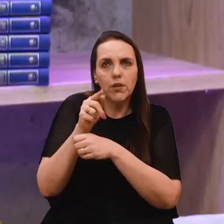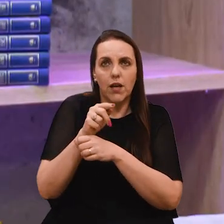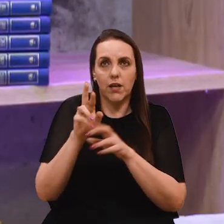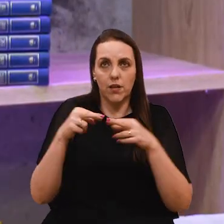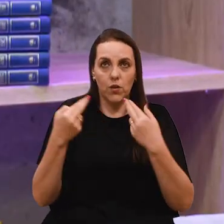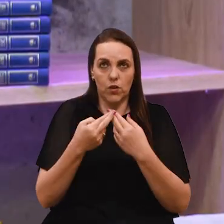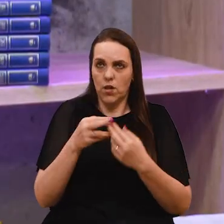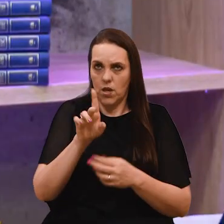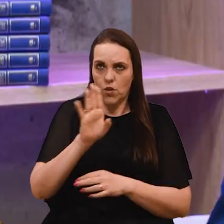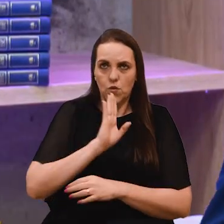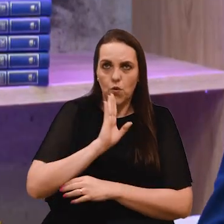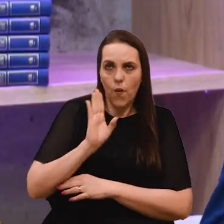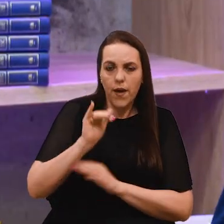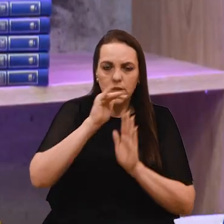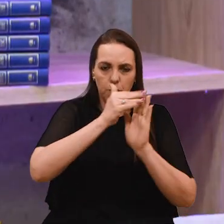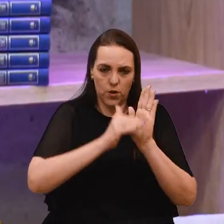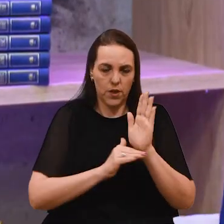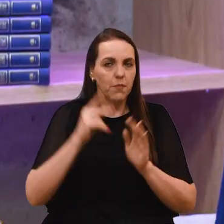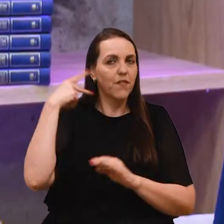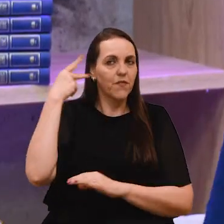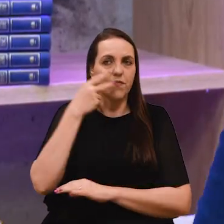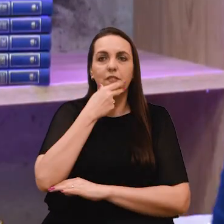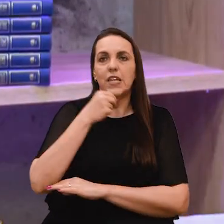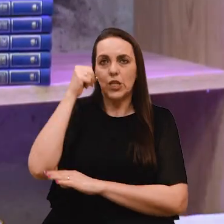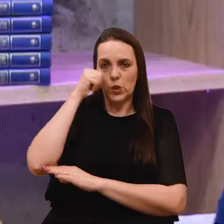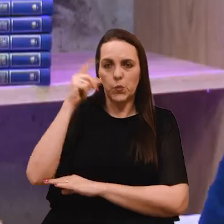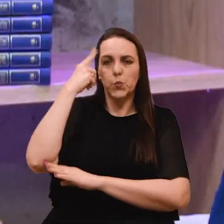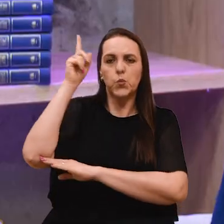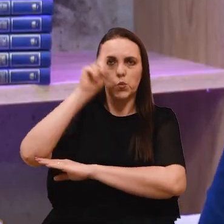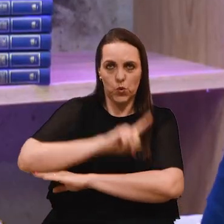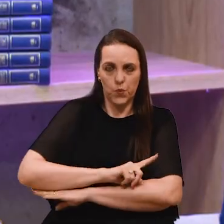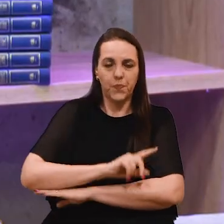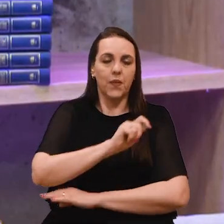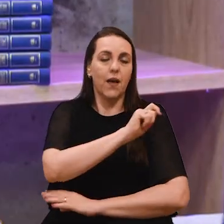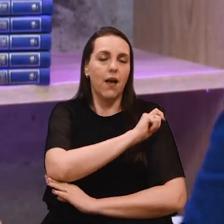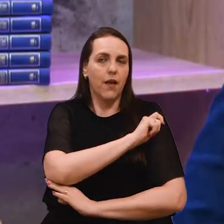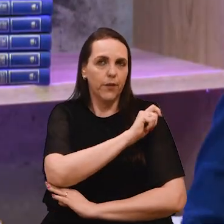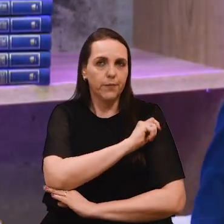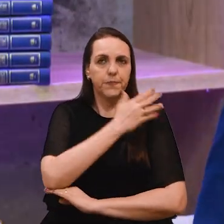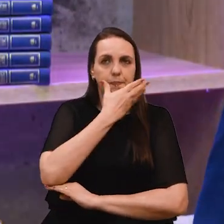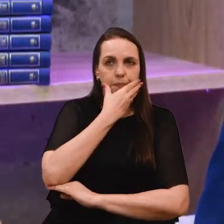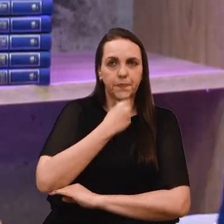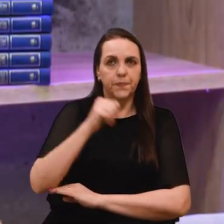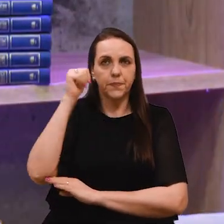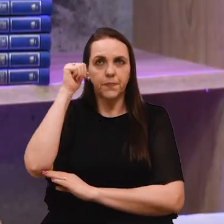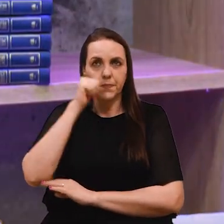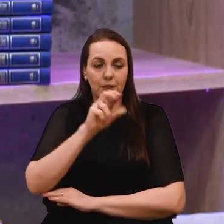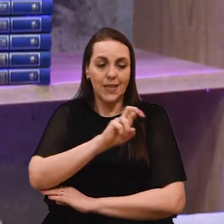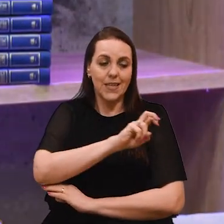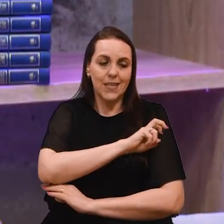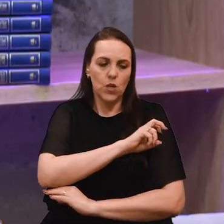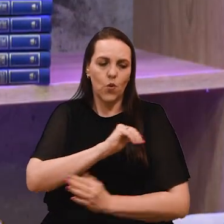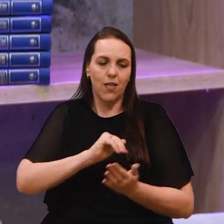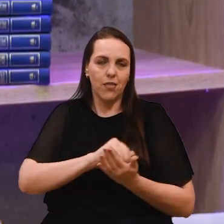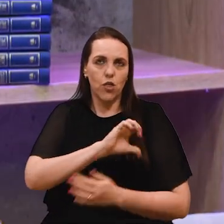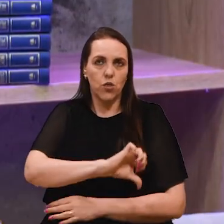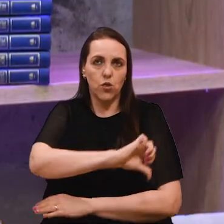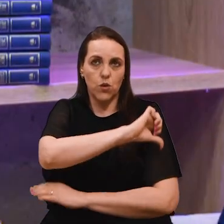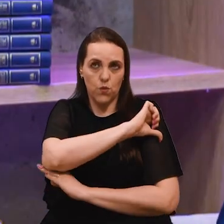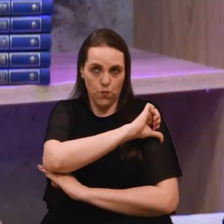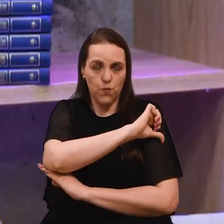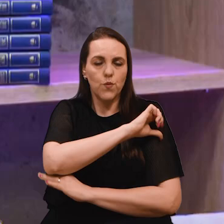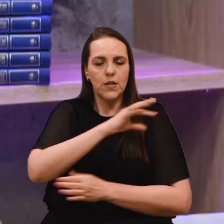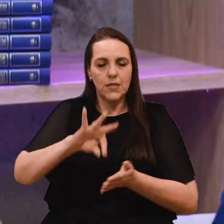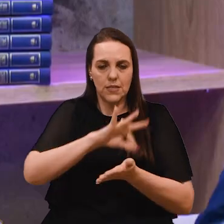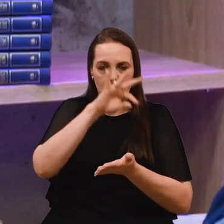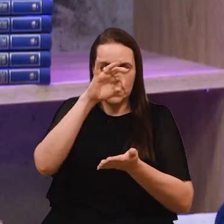o programa Vereador e Vereadora por um Dia, são estudantes, meninas e meninos, do 5º ao 9º ano, que se inscrevem nesse programa que existe